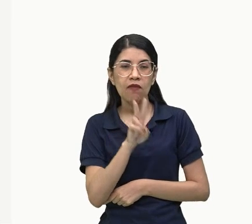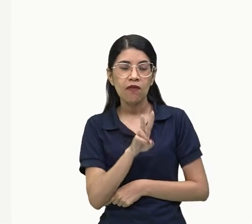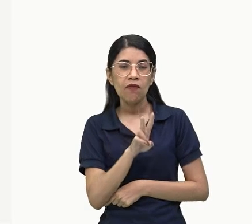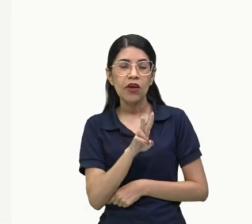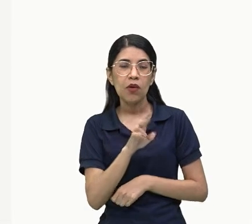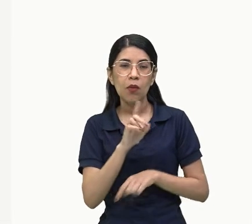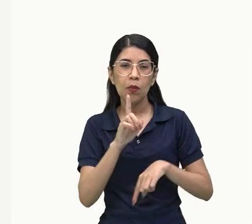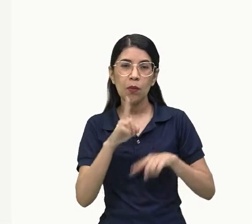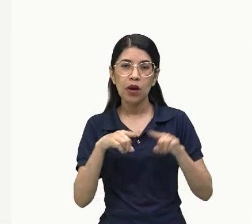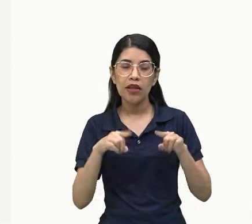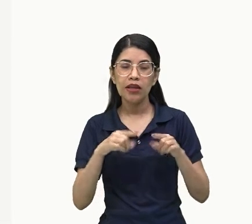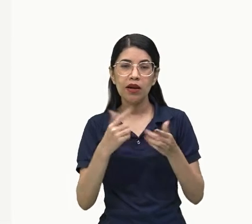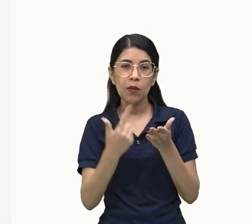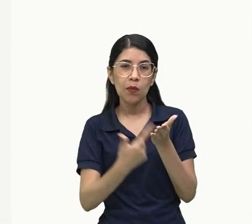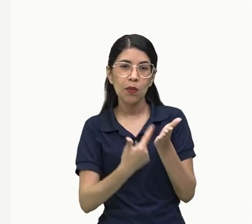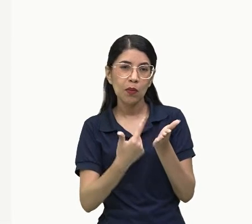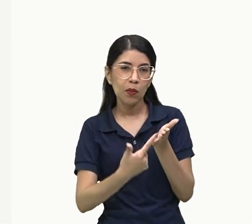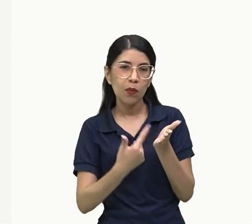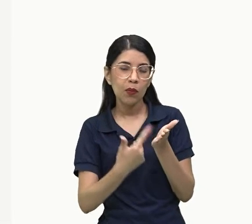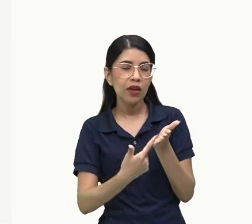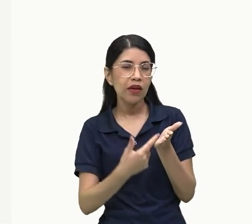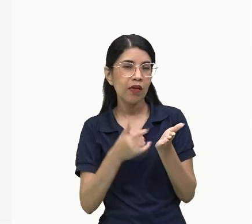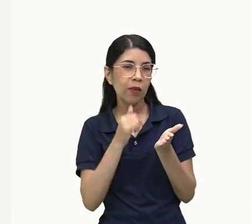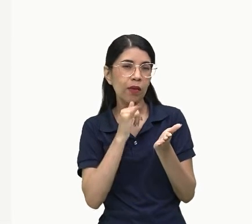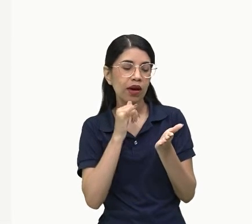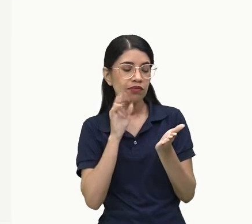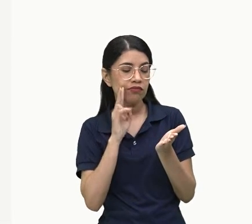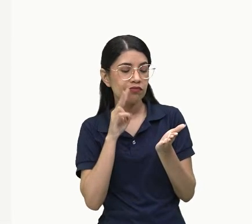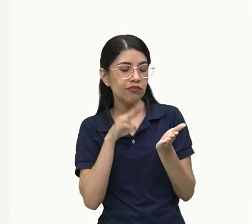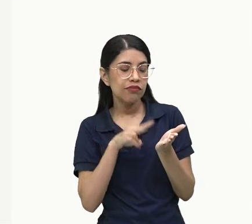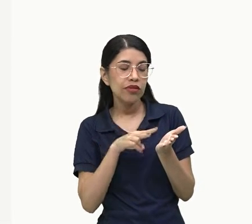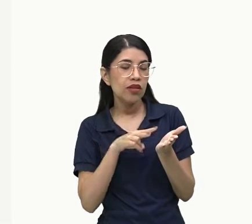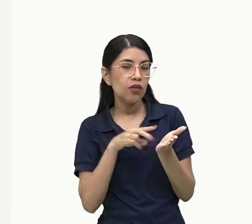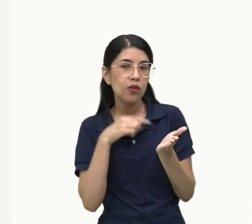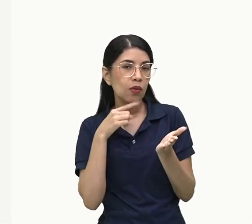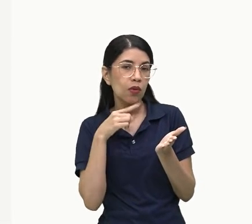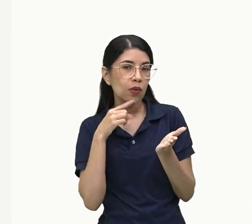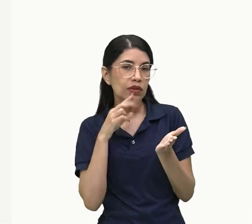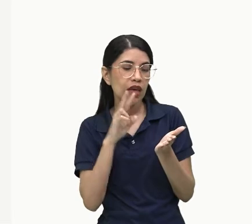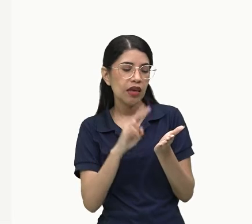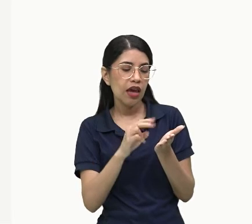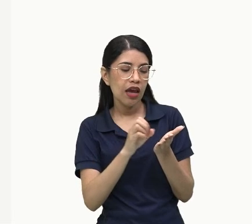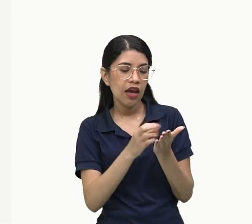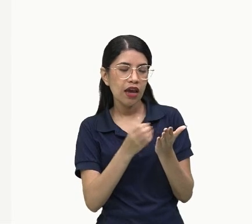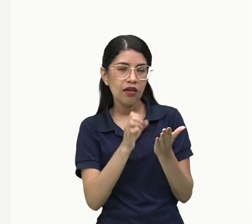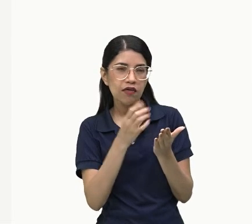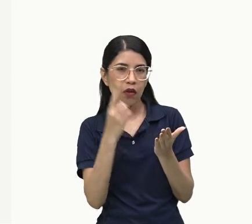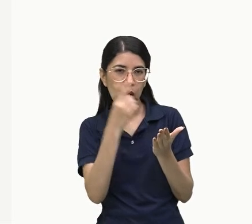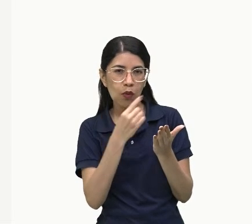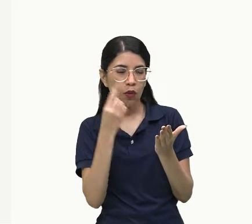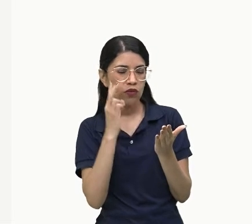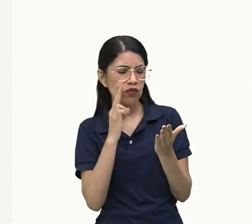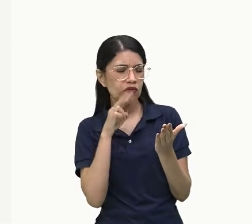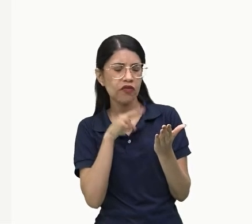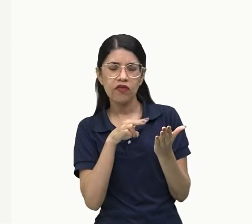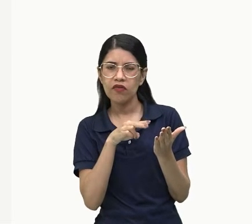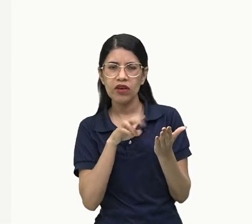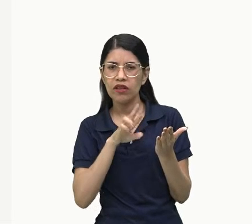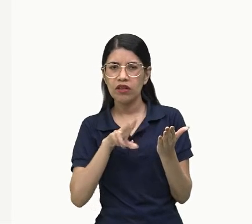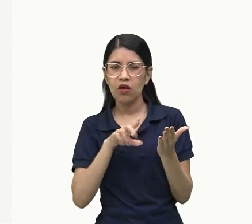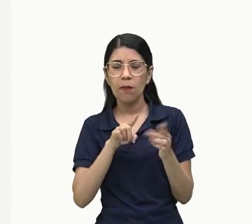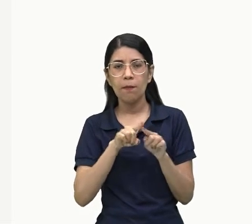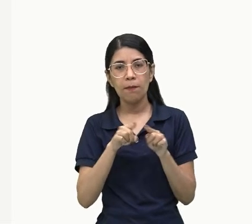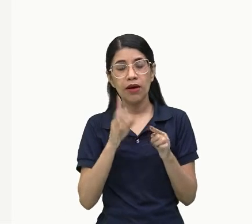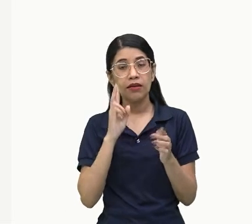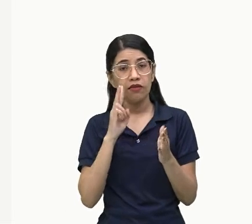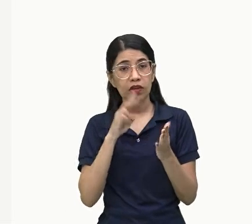um objeto, um livro, por exemplo, você olha para o seu livro, você não consegue ver sua imagem refletida na capa do livro. Mas você consegue ver o livro. Se